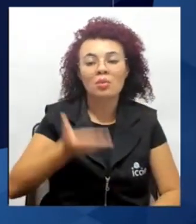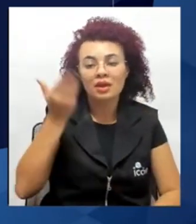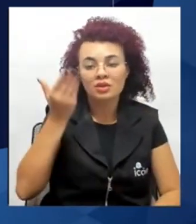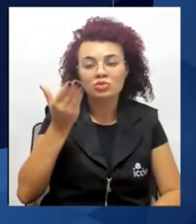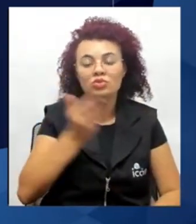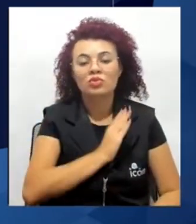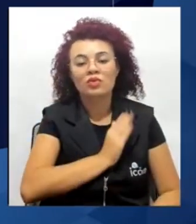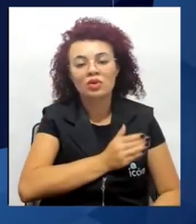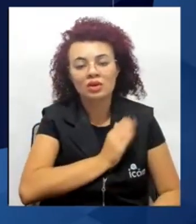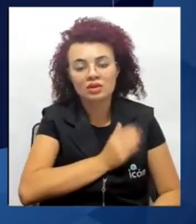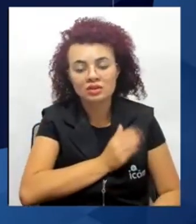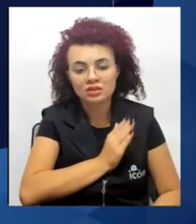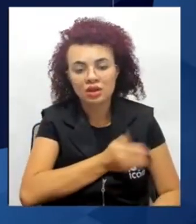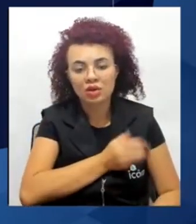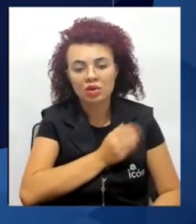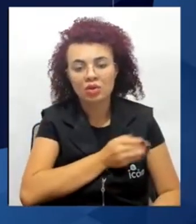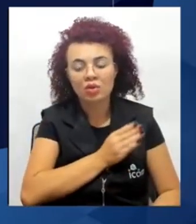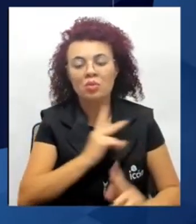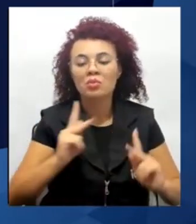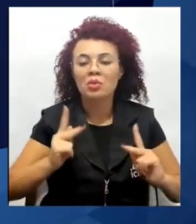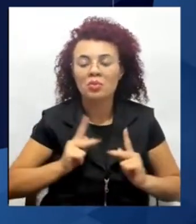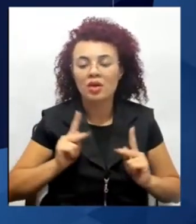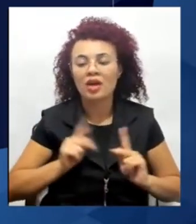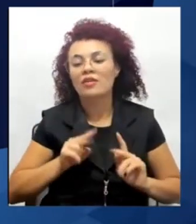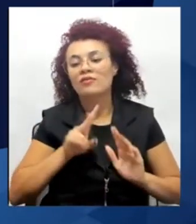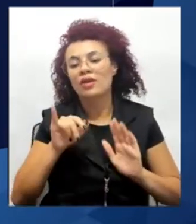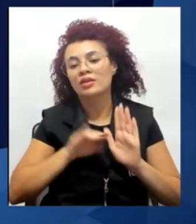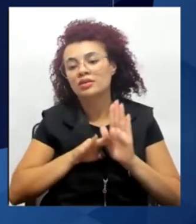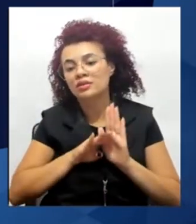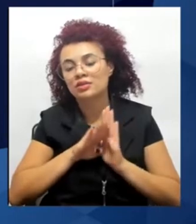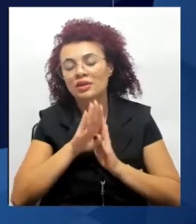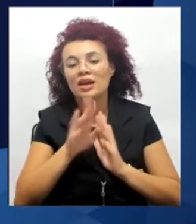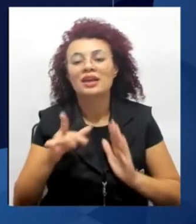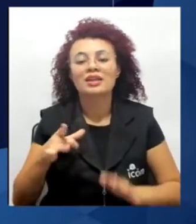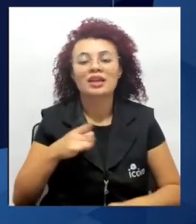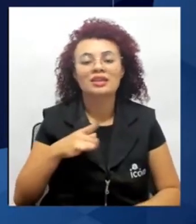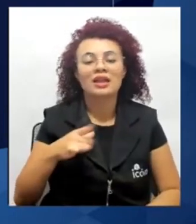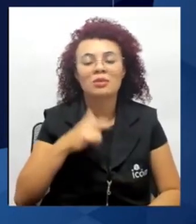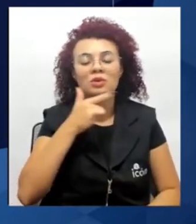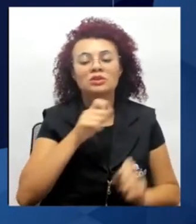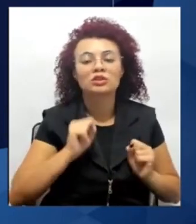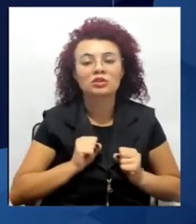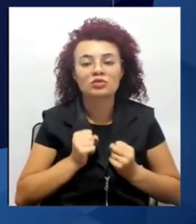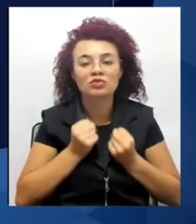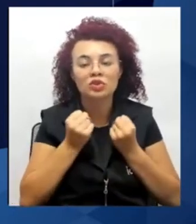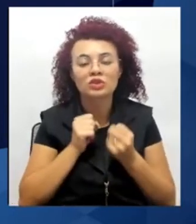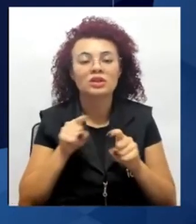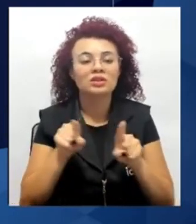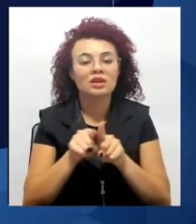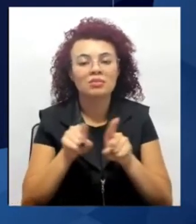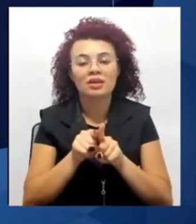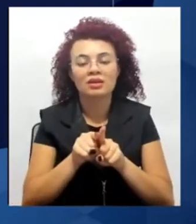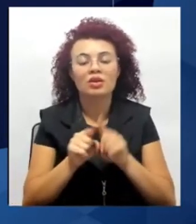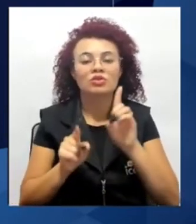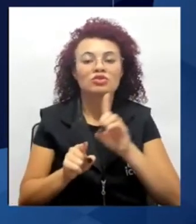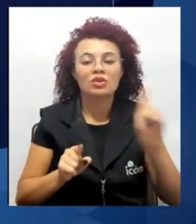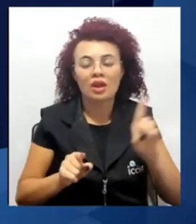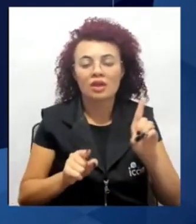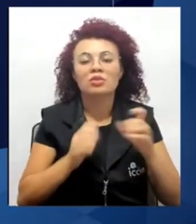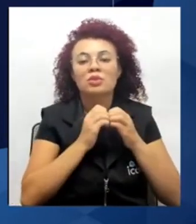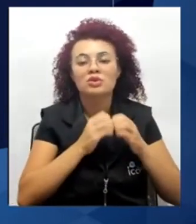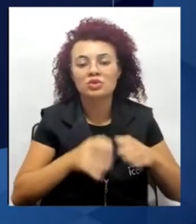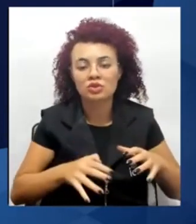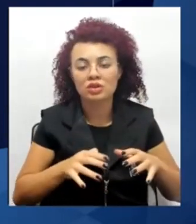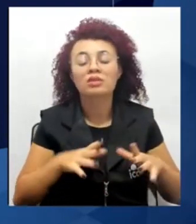é progressivo, leva a dispneia, grandes limitações aos esforços e insuficiência ventricular direita, e, consequentemente, ao óbito. A característica